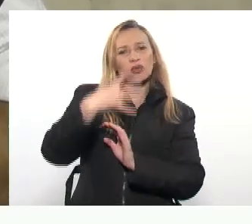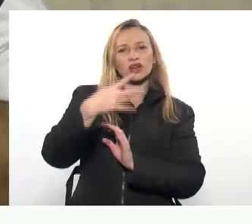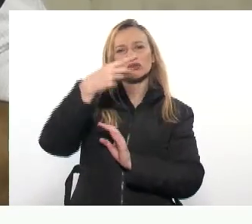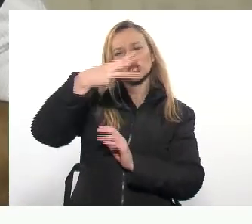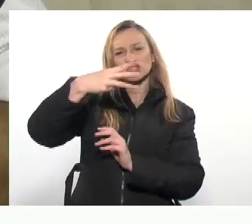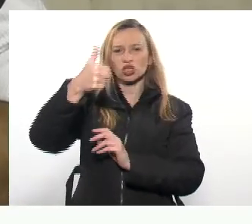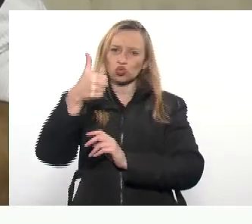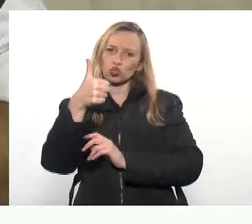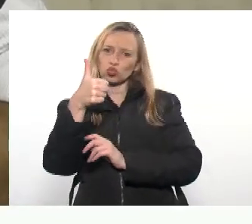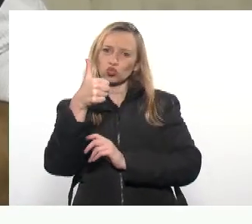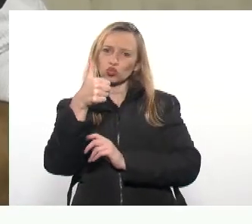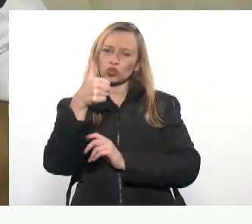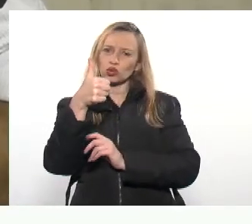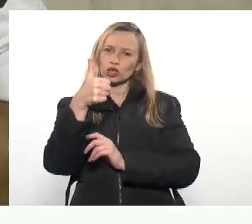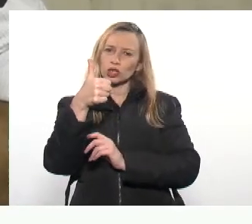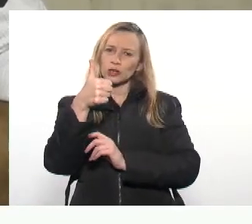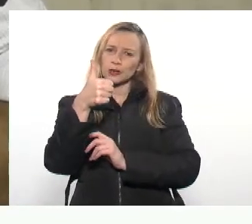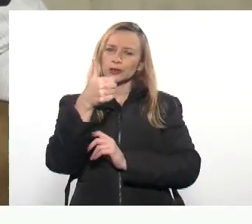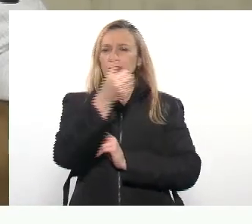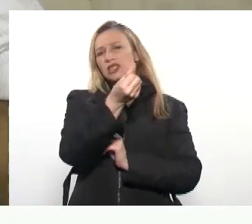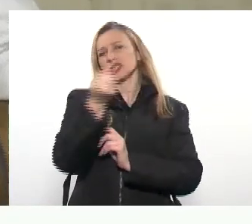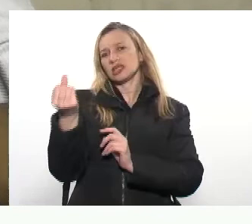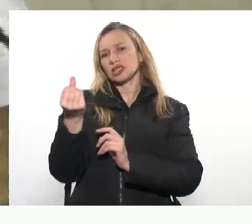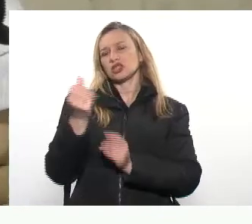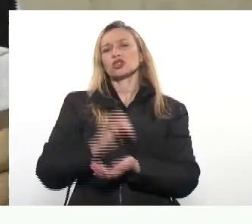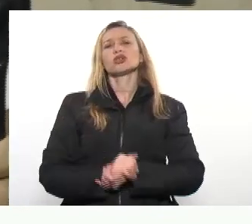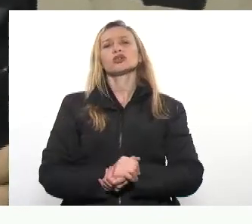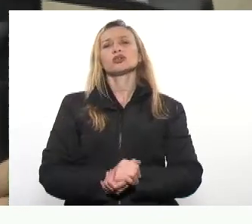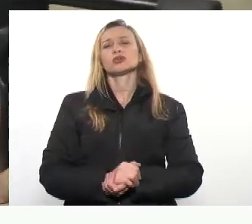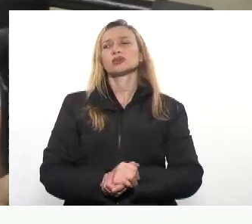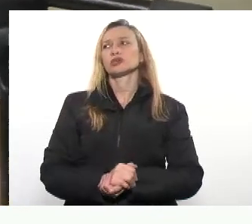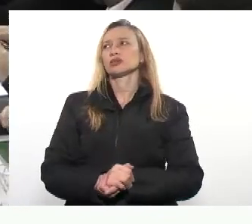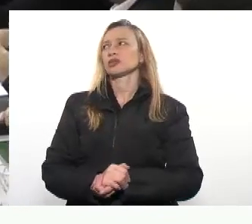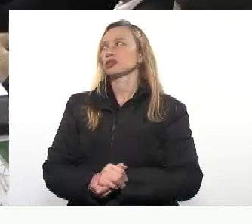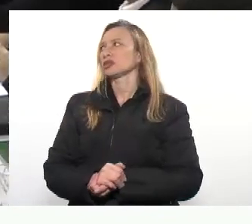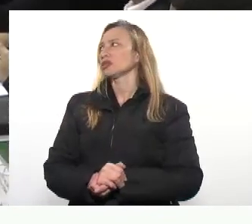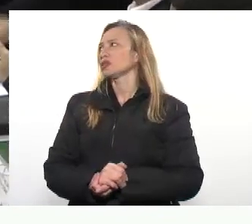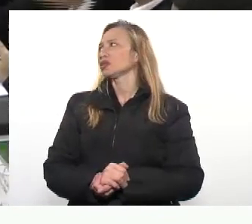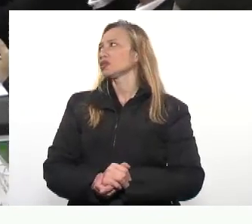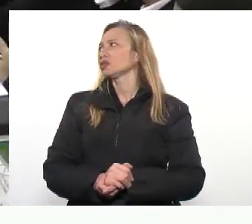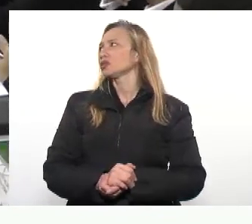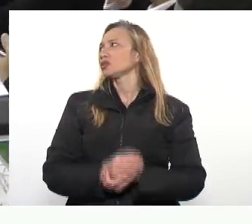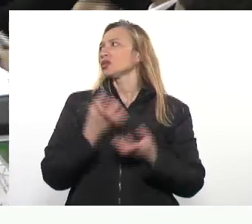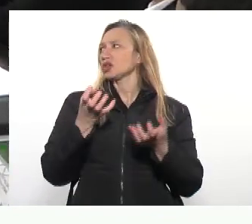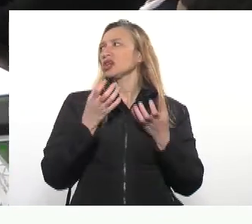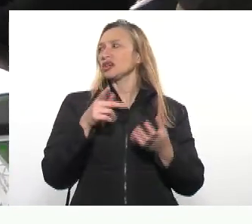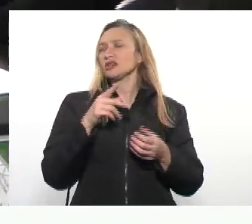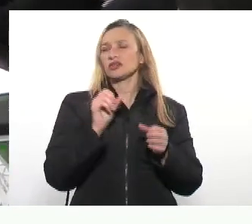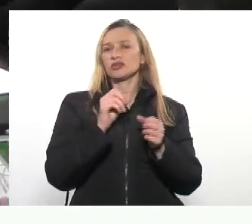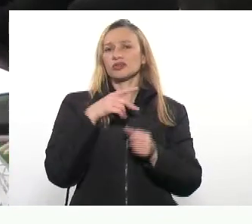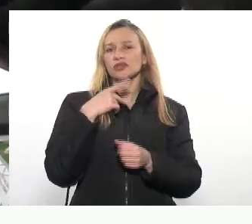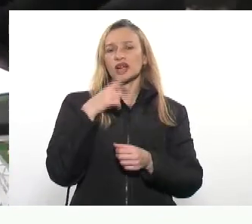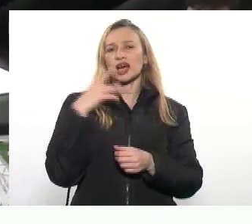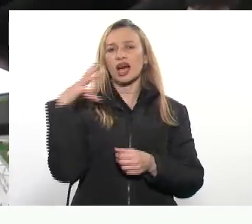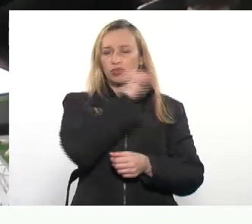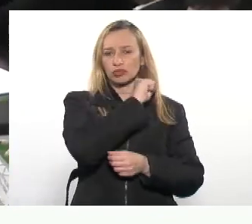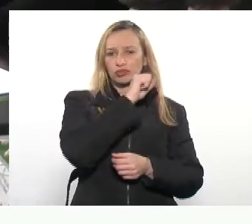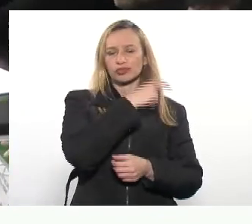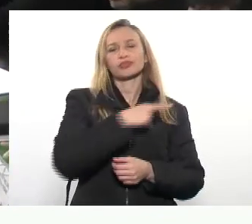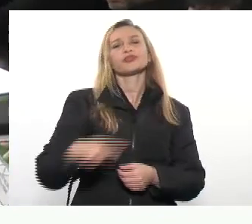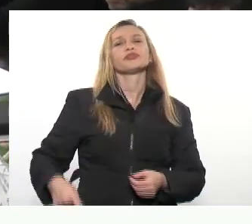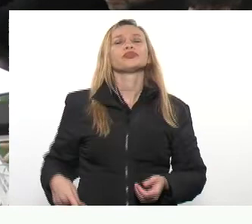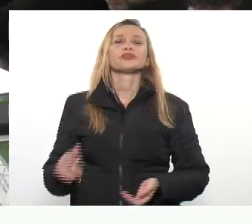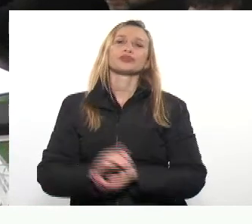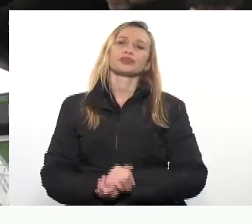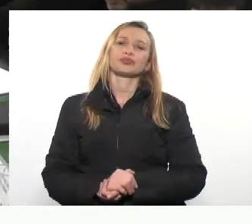7431 de 16. Eu queria fazer uma pergunta rapidamente, presidente.